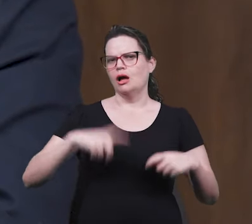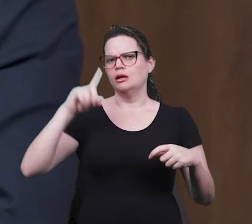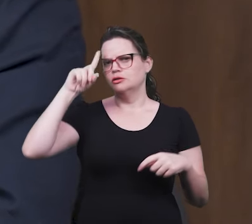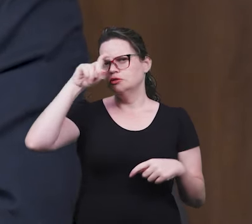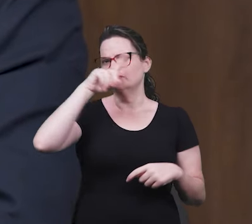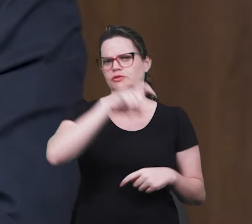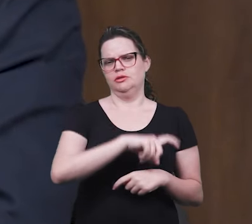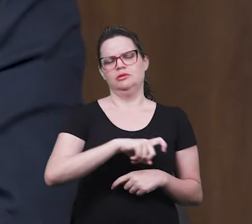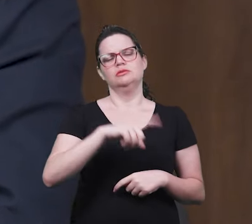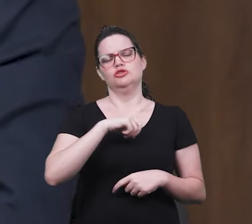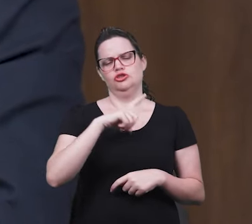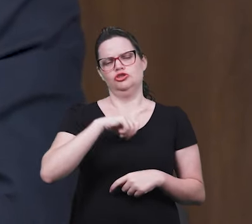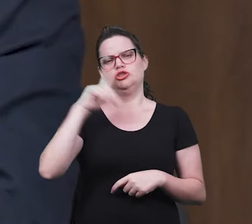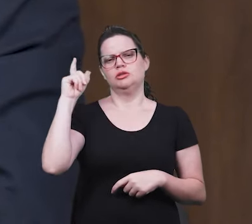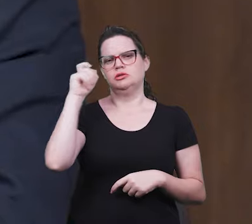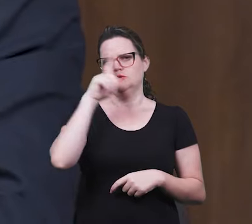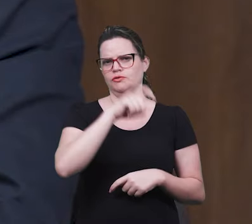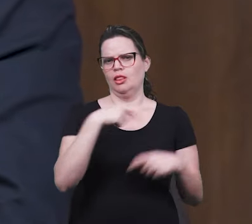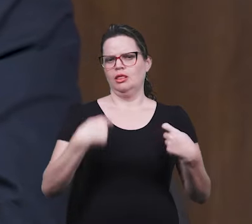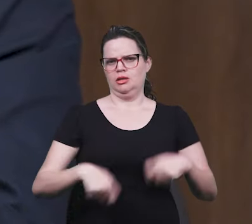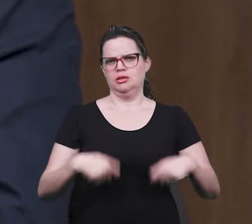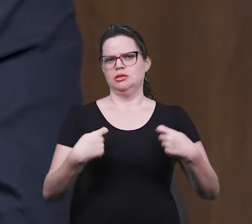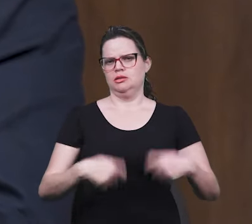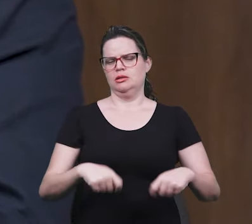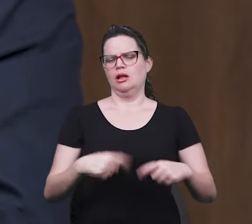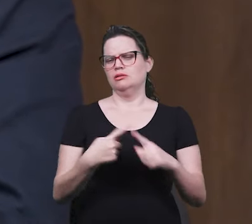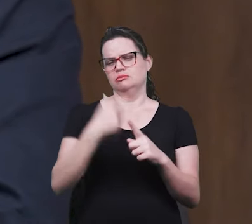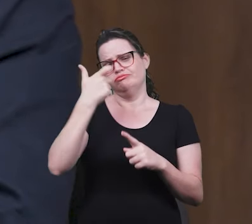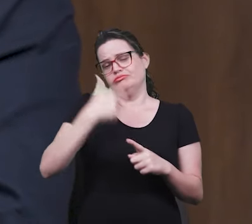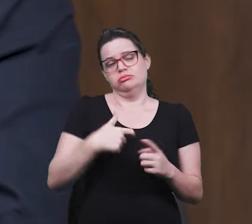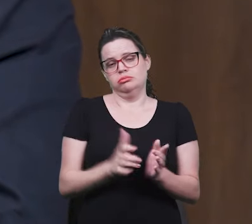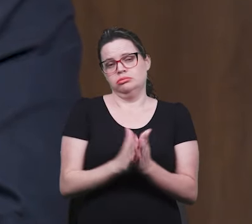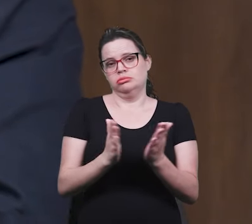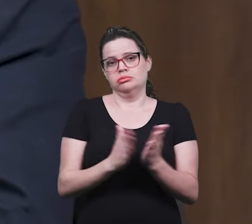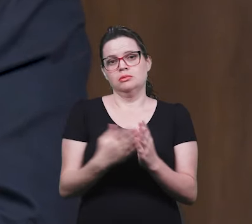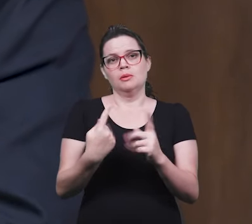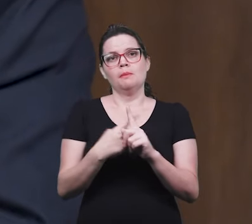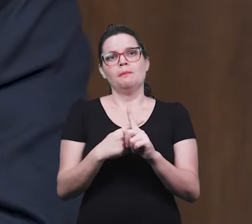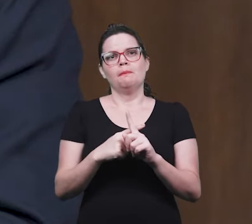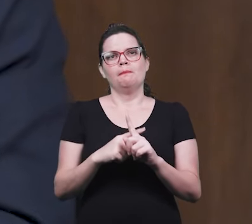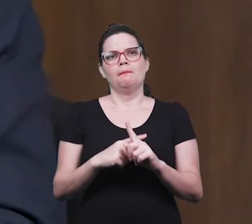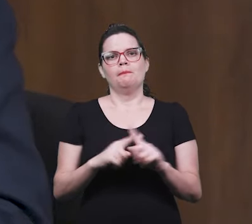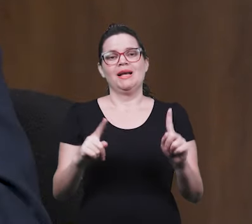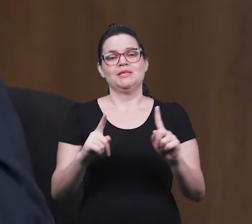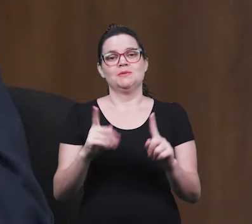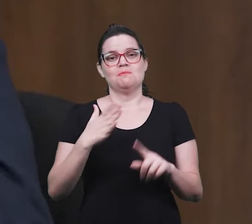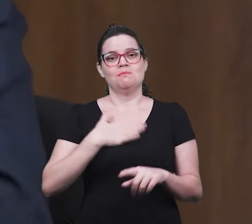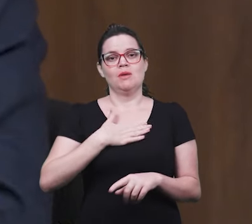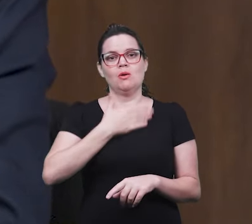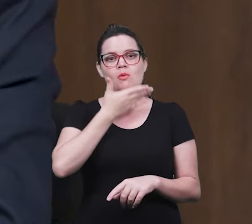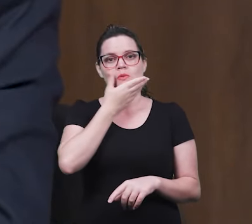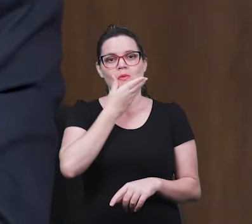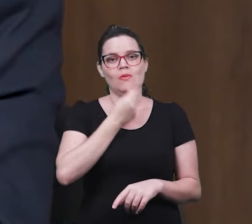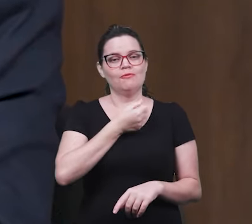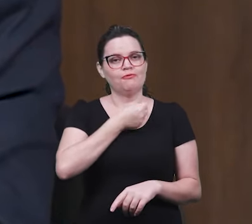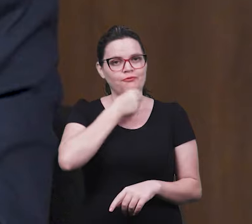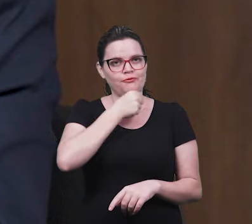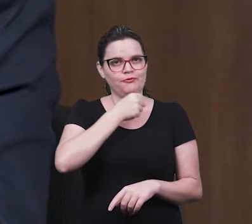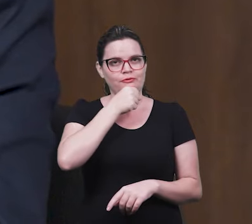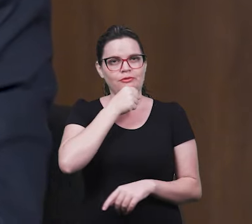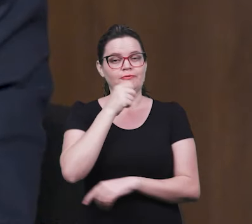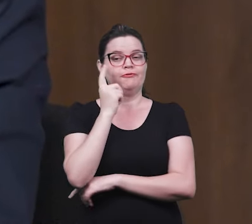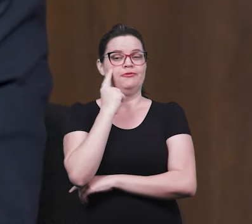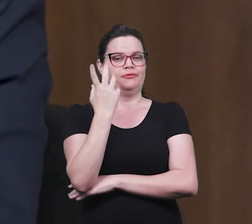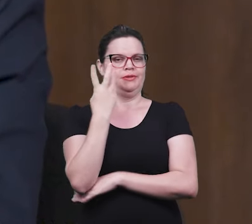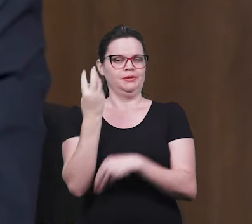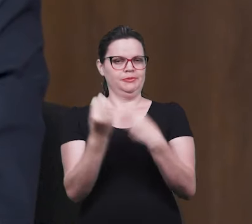difícil, muito difícil. Mas o que chamava, o meu avô, olha como é que são